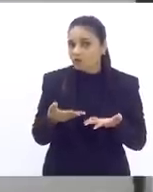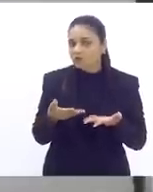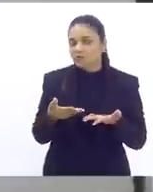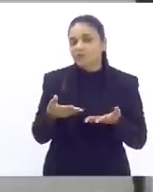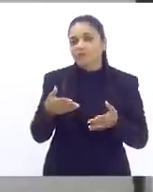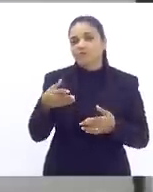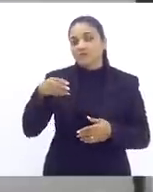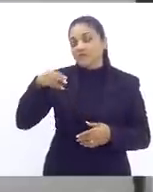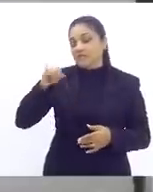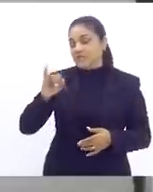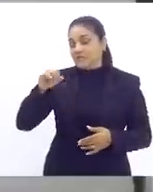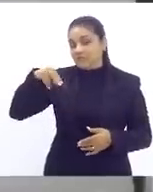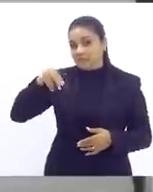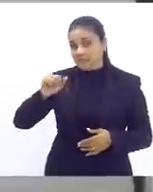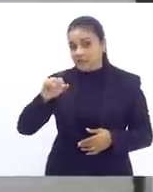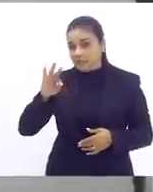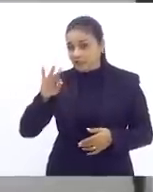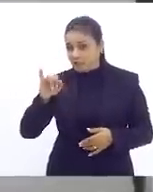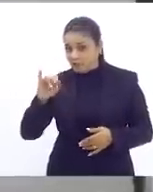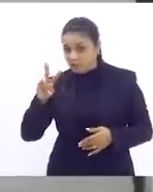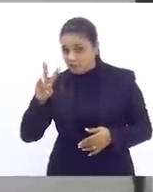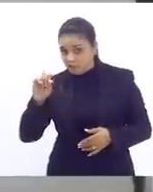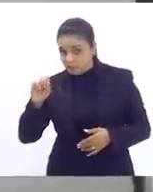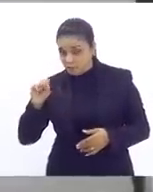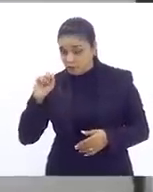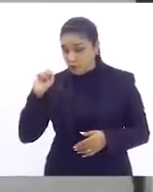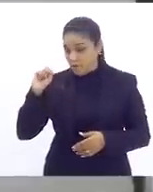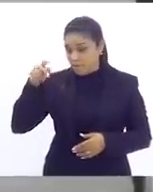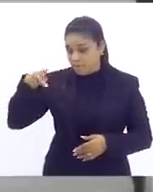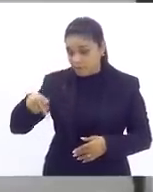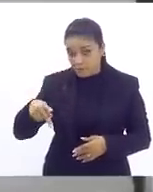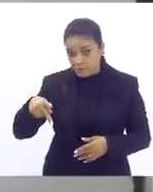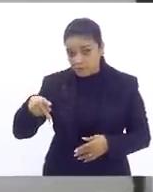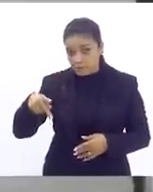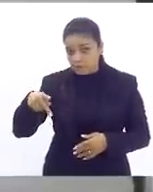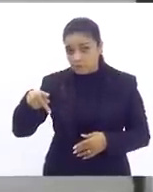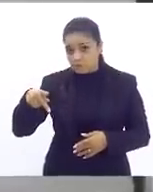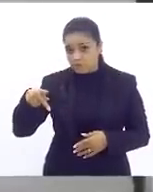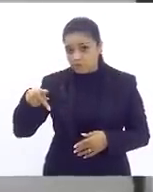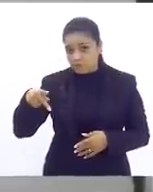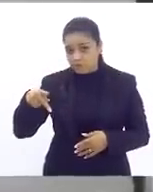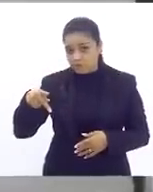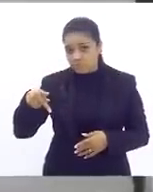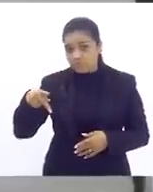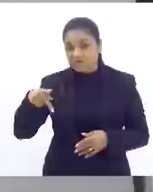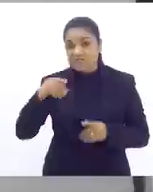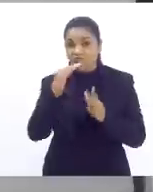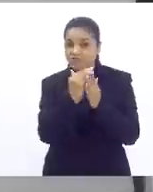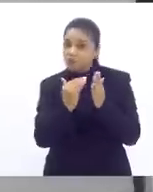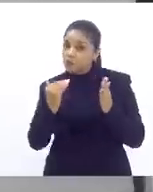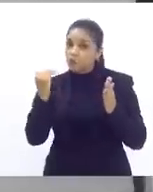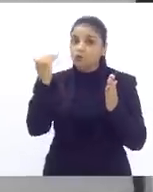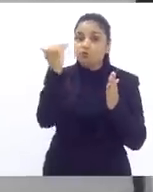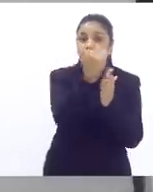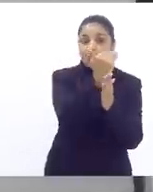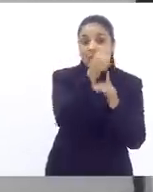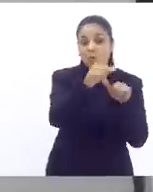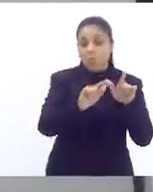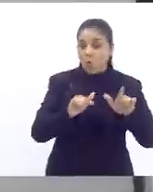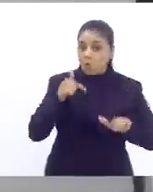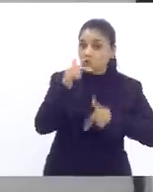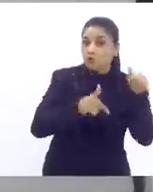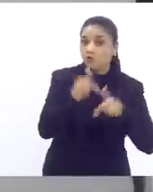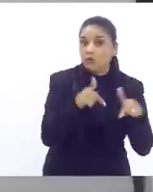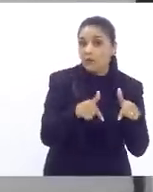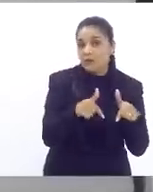pensionistas já superou bastante o número de ativos e a tendência é cada